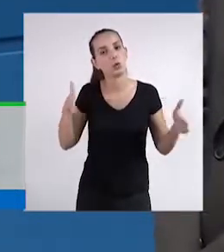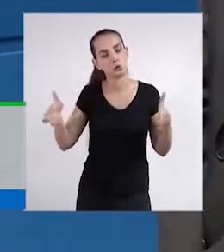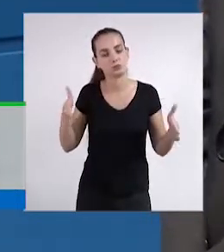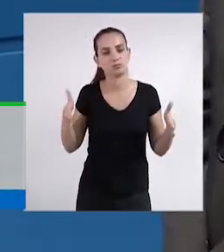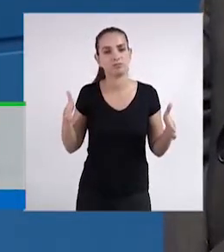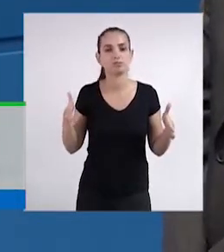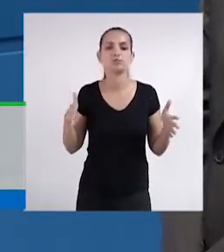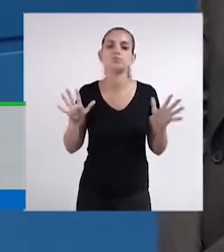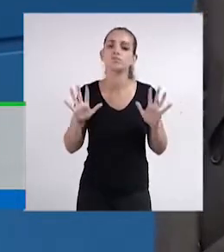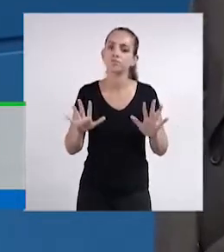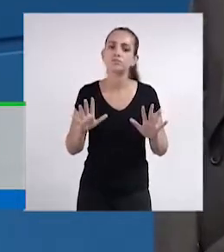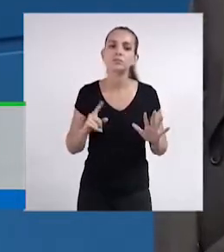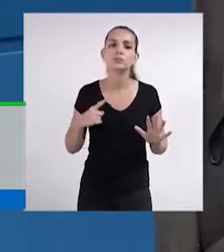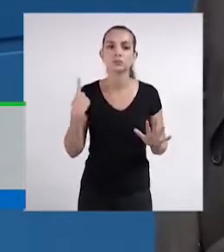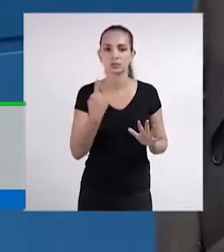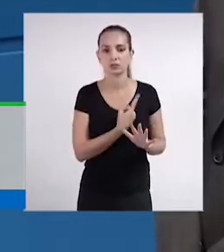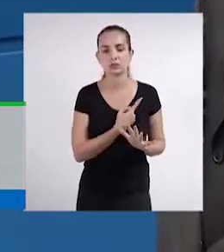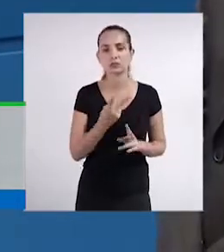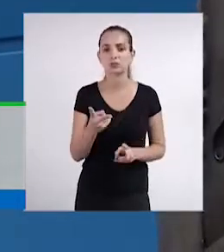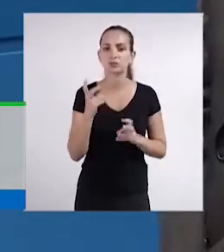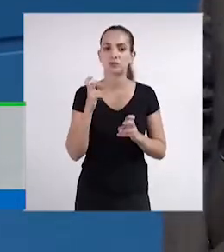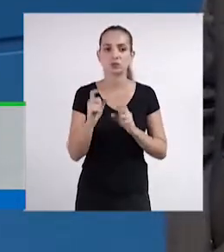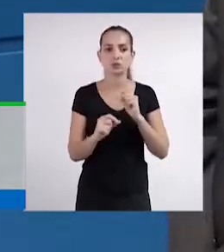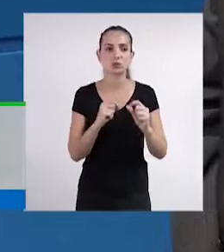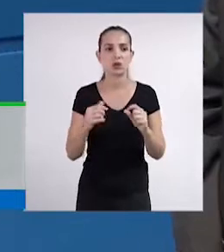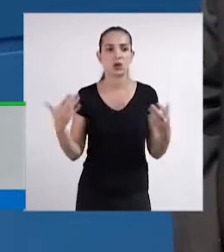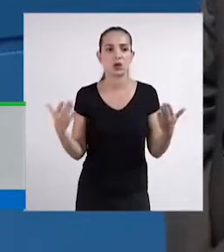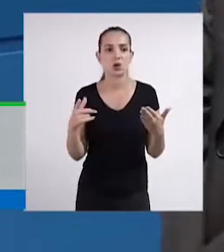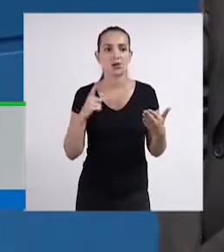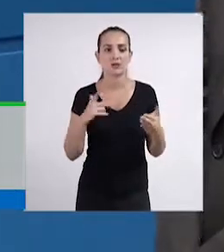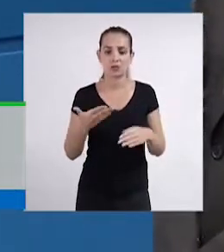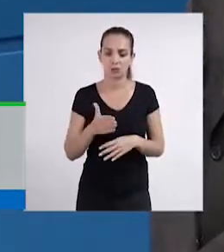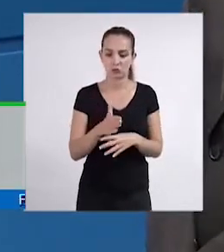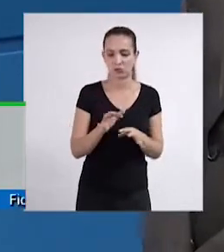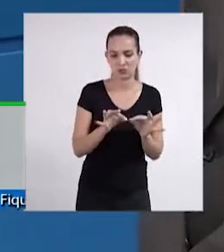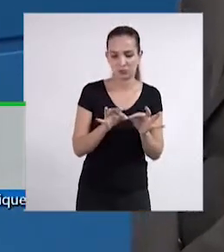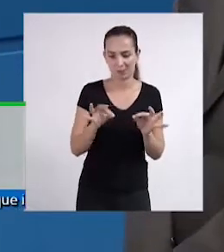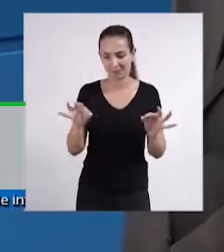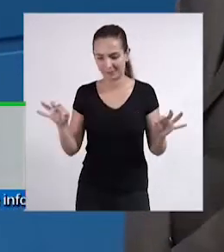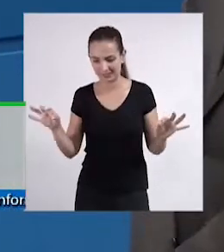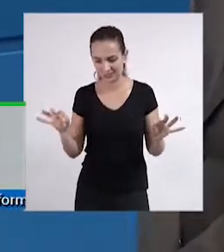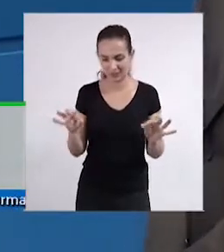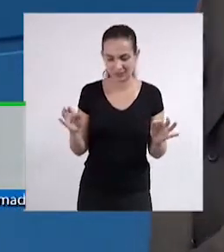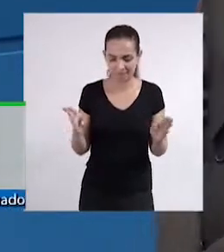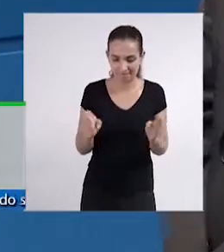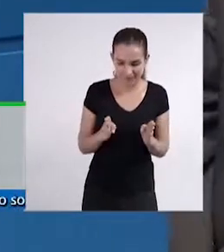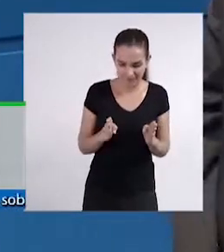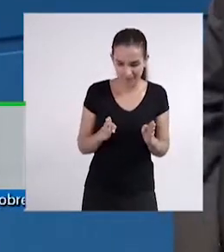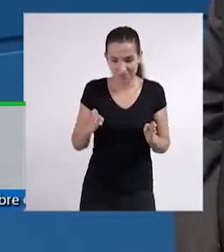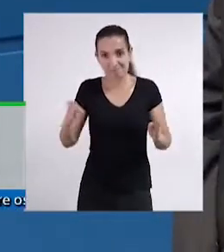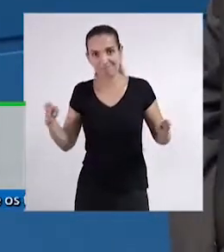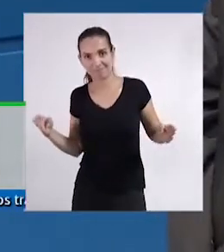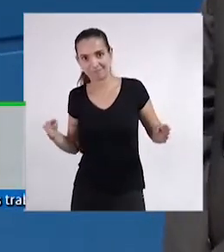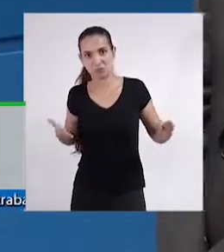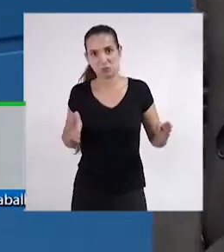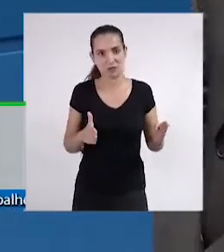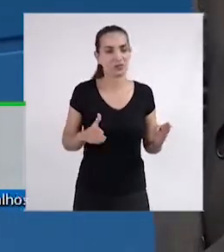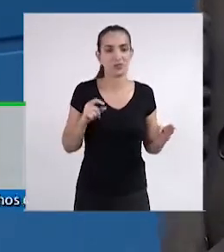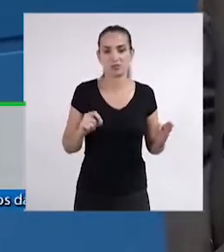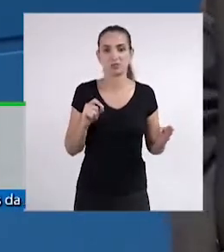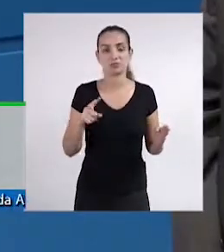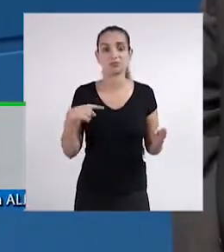peixe, você ter uma medida mínima e uma medida máxima, é porque